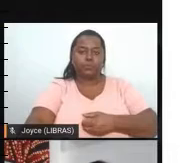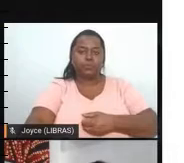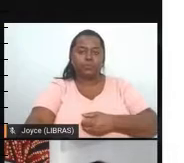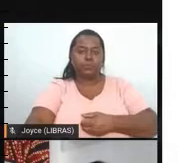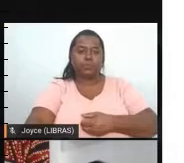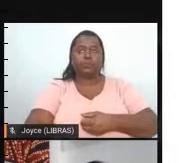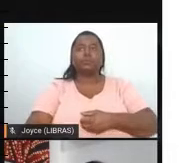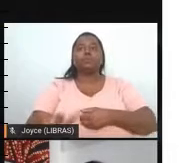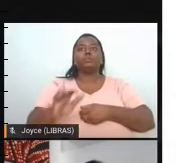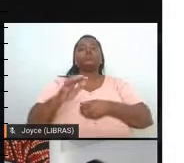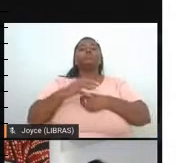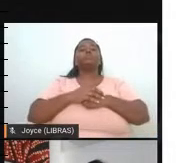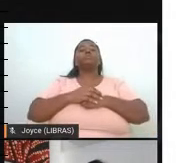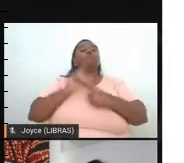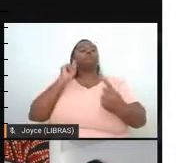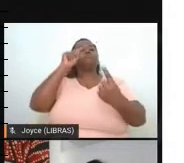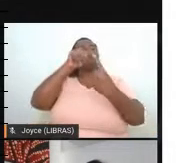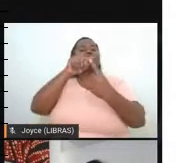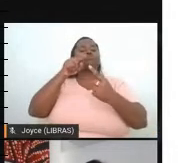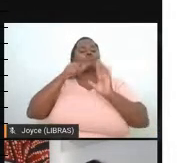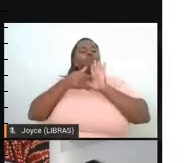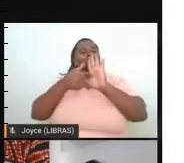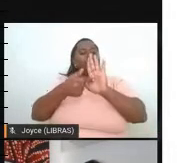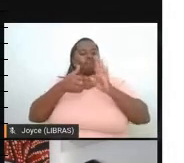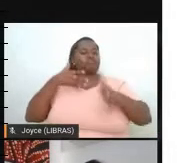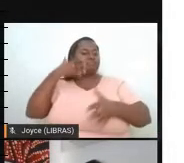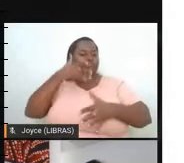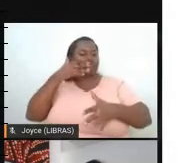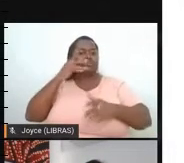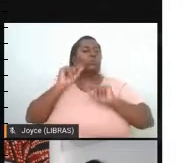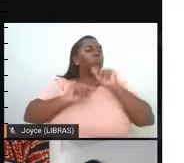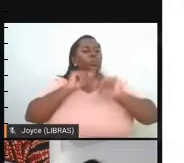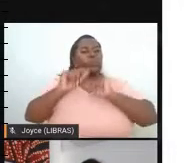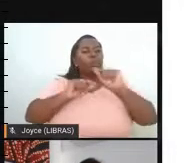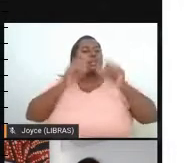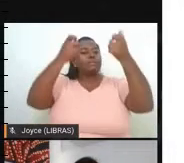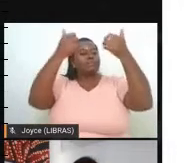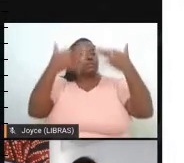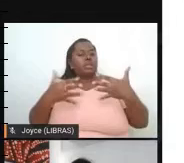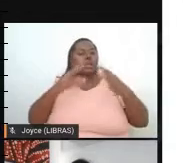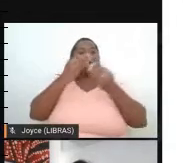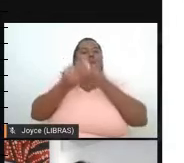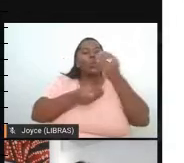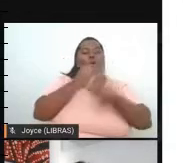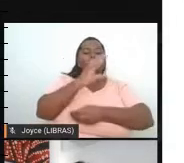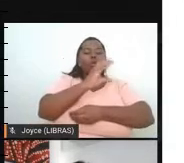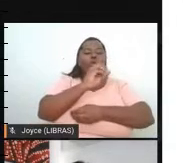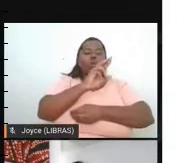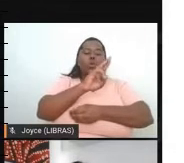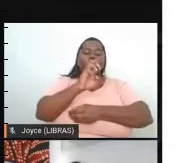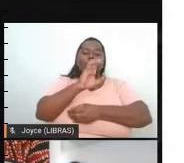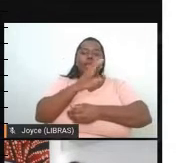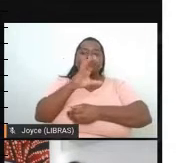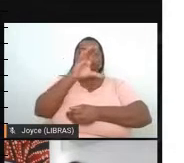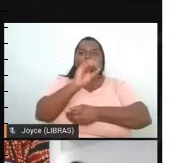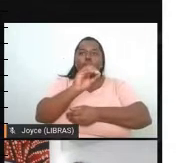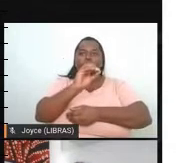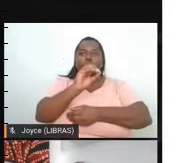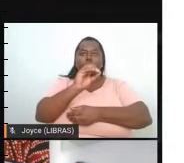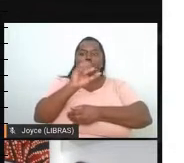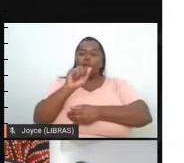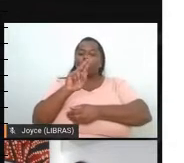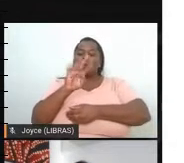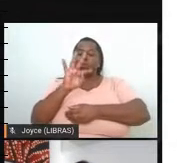A ideia dessa apresentação é falar um pouquinho dessa questão de correção automática e feedback. O que me deixa um